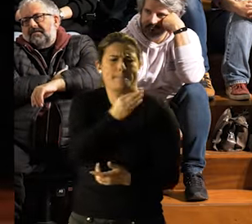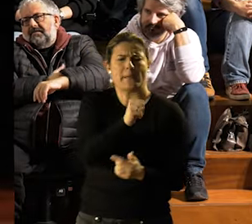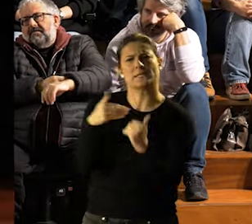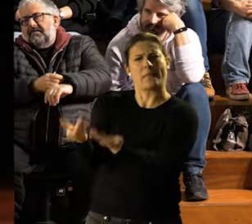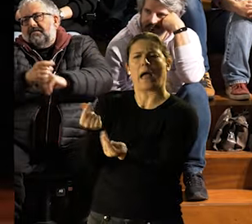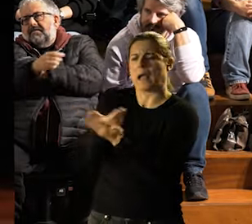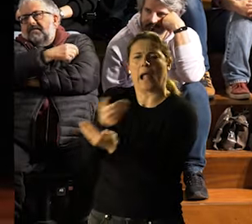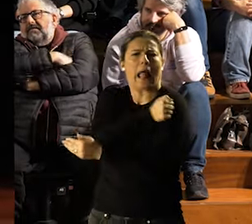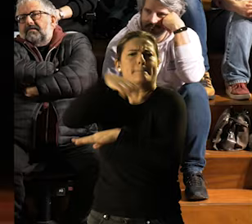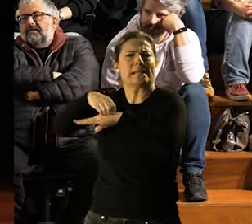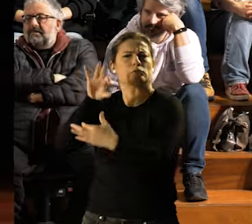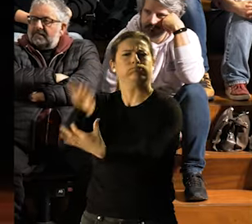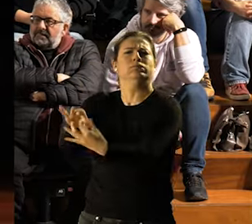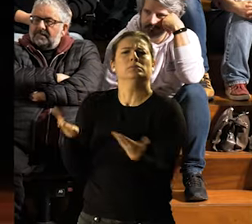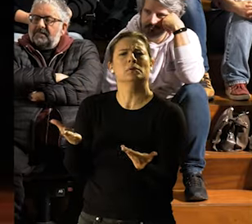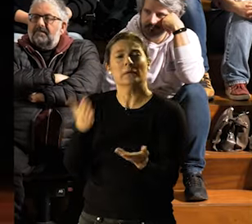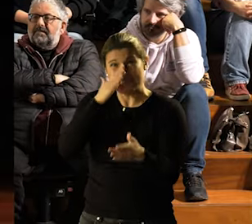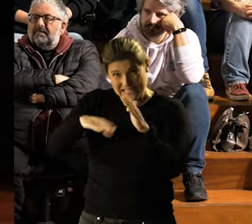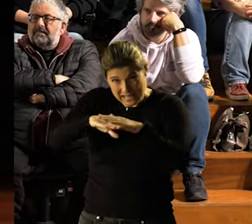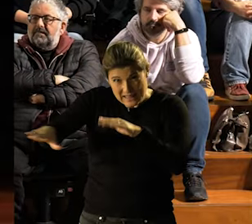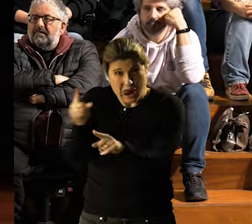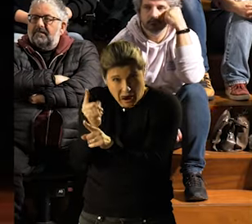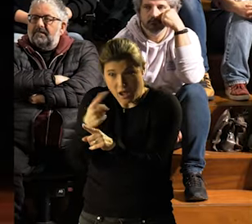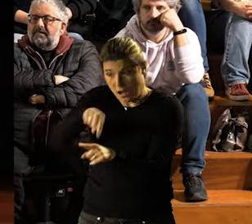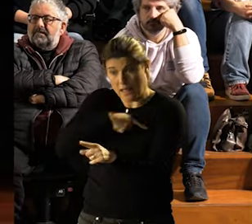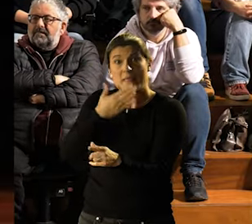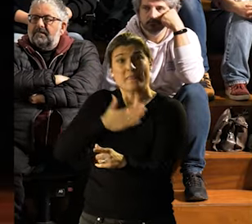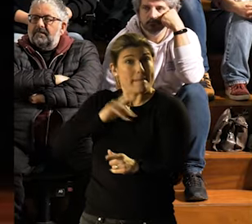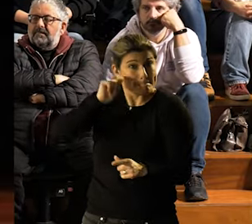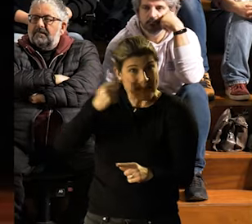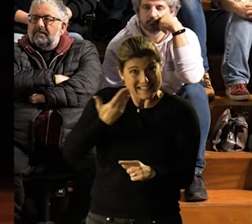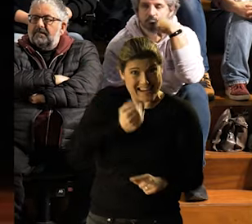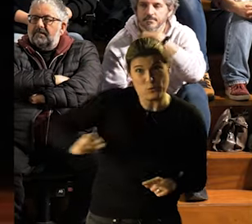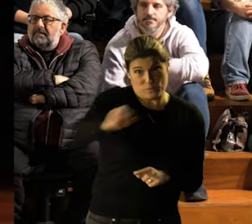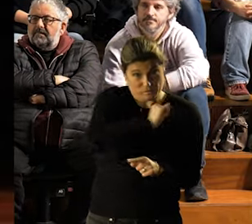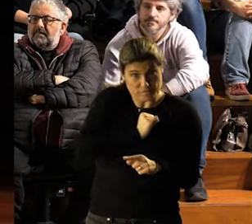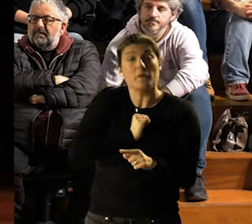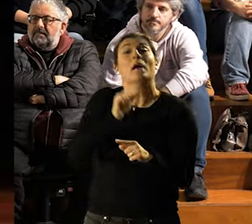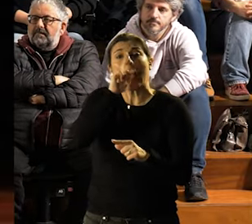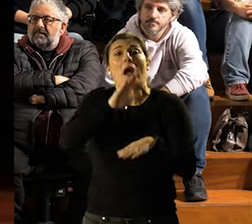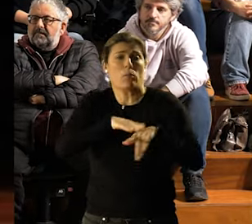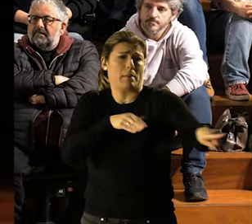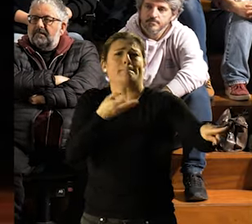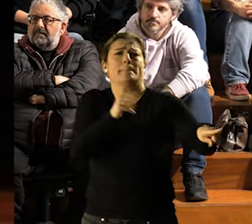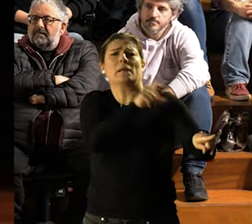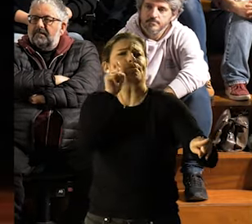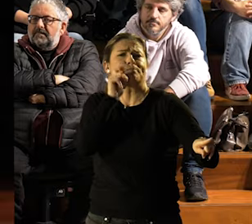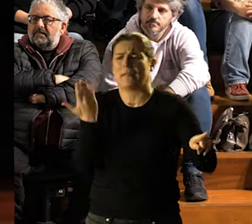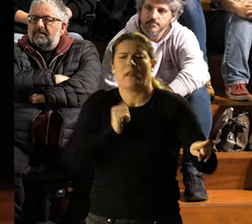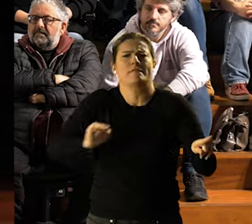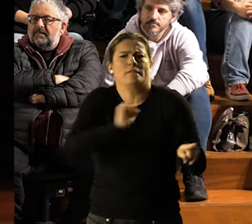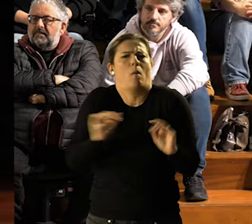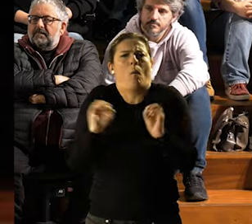entregar um bocado de habitação se a direita é a voz daqueles que nos querem atacar os nossos direitos é o PS que não está a defender os nossos